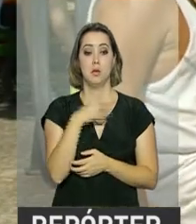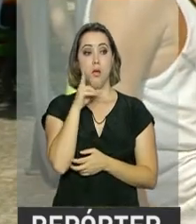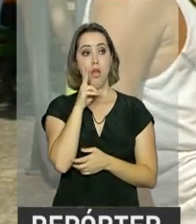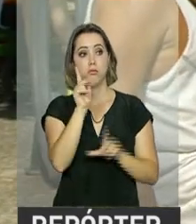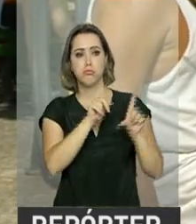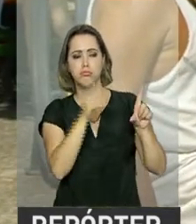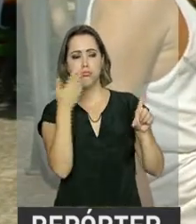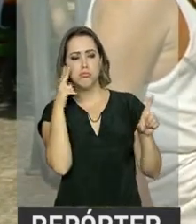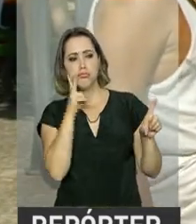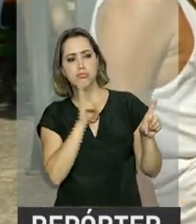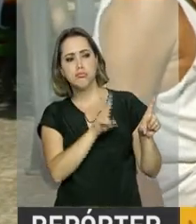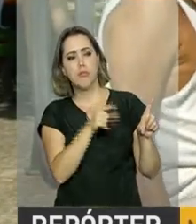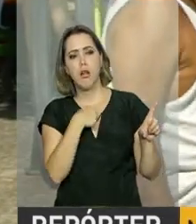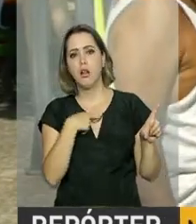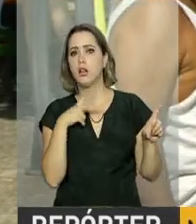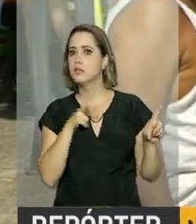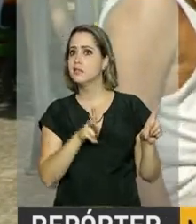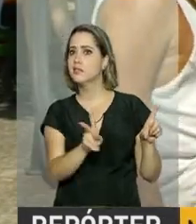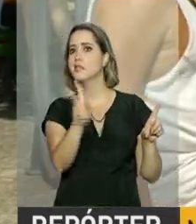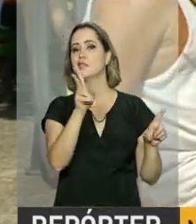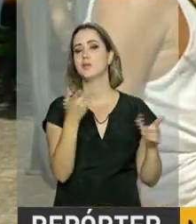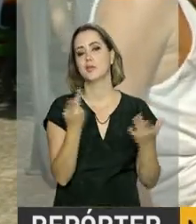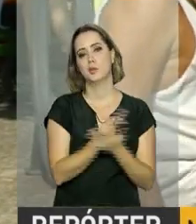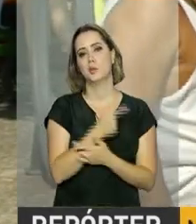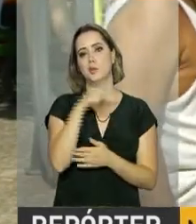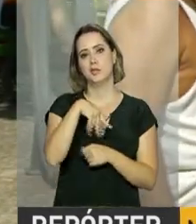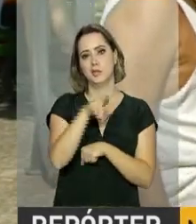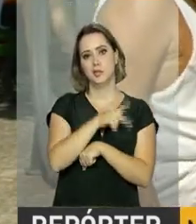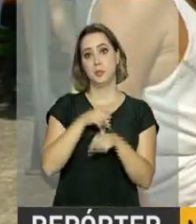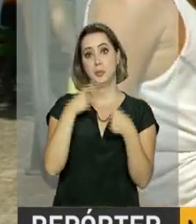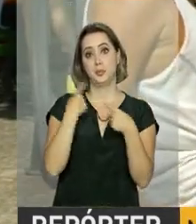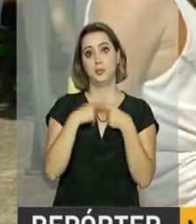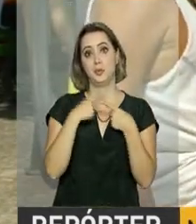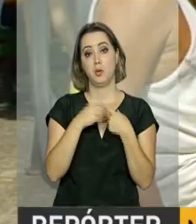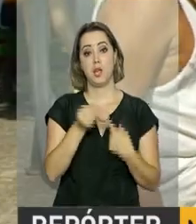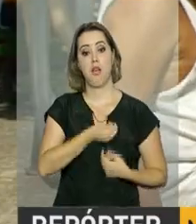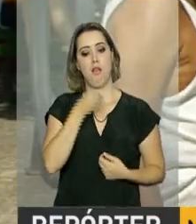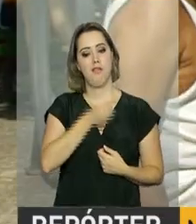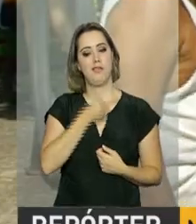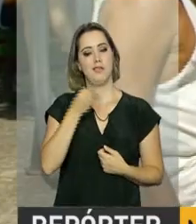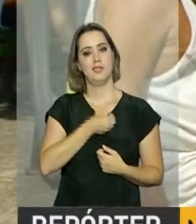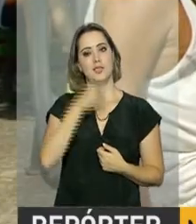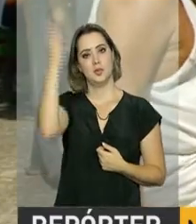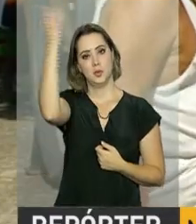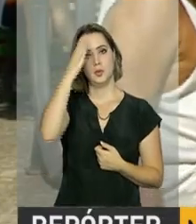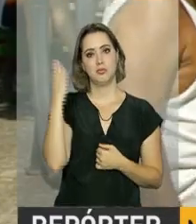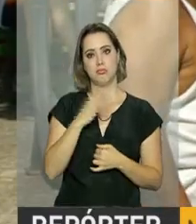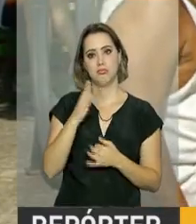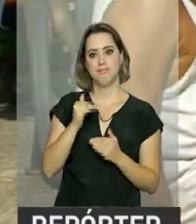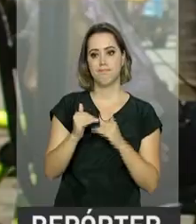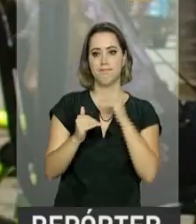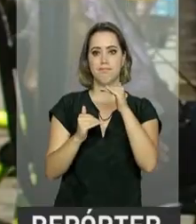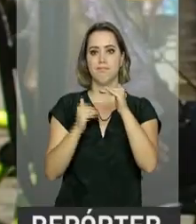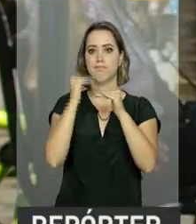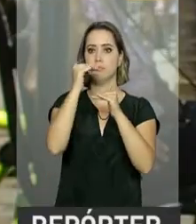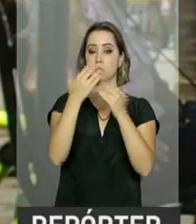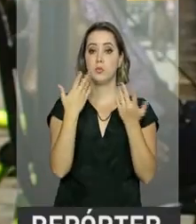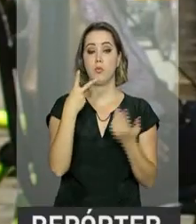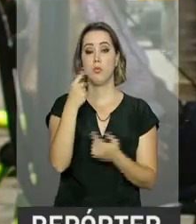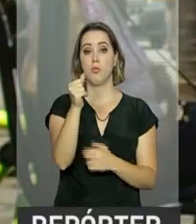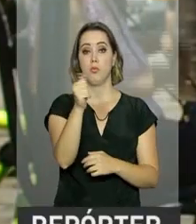vez mais comuns no país daqui PR frente isso porque expectativa de vida dos brasileiros está aumentando em